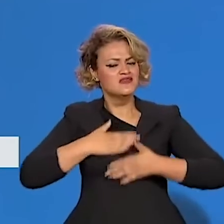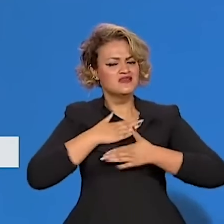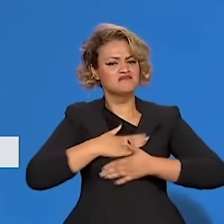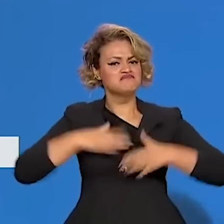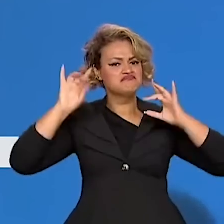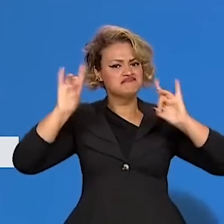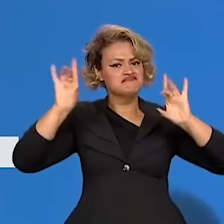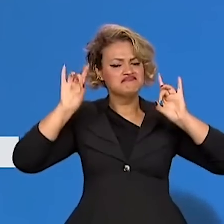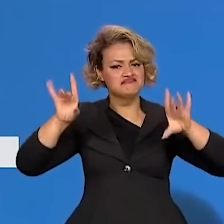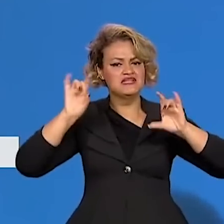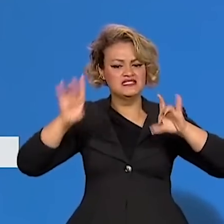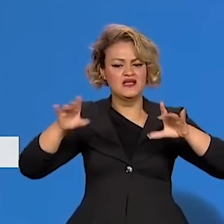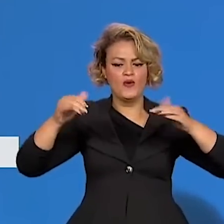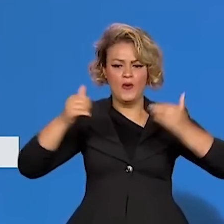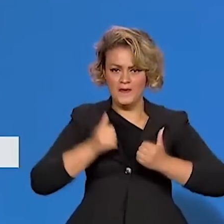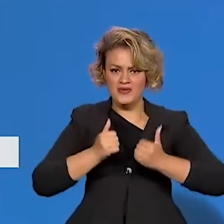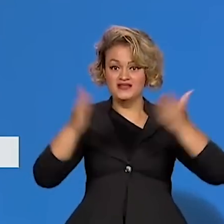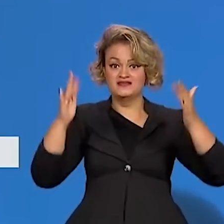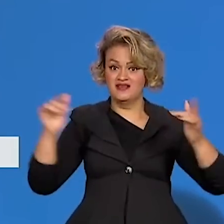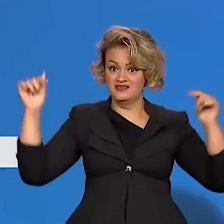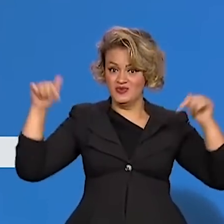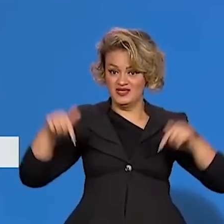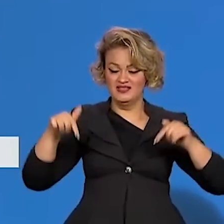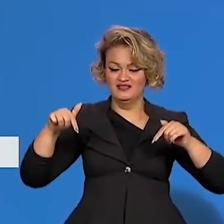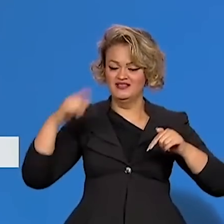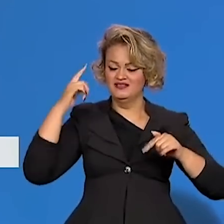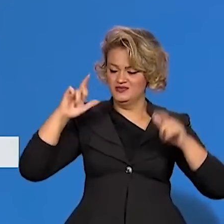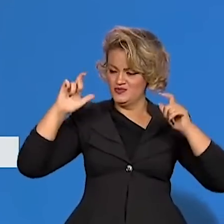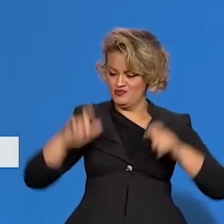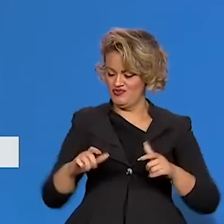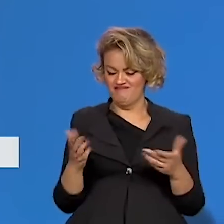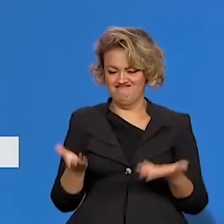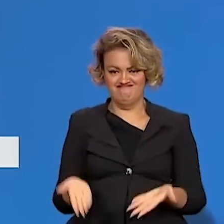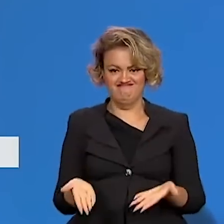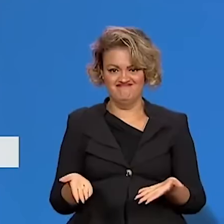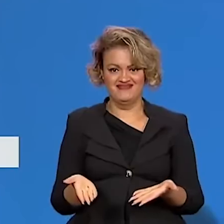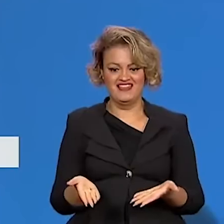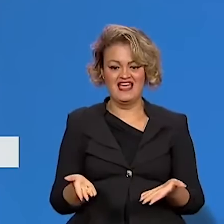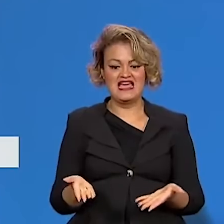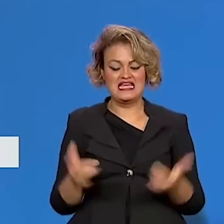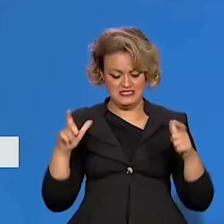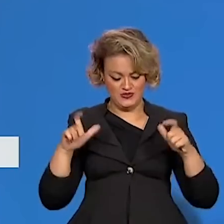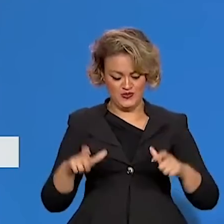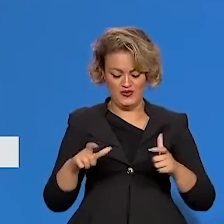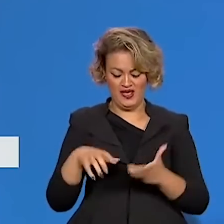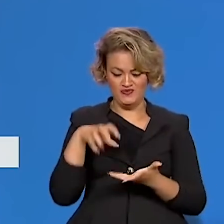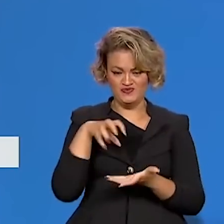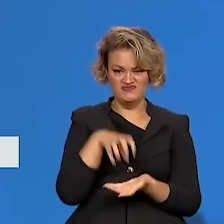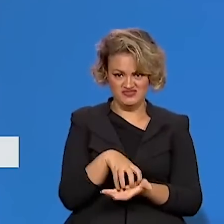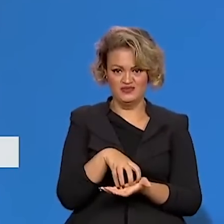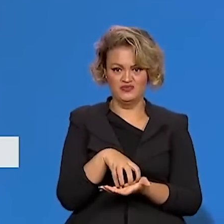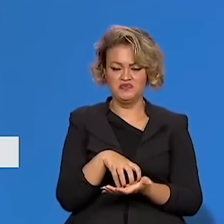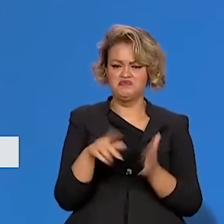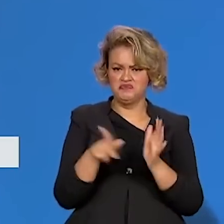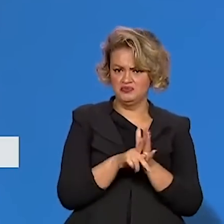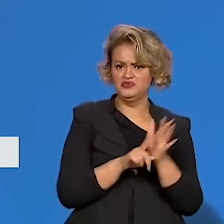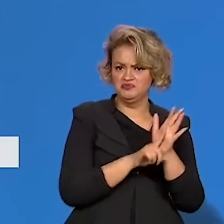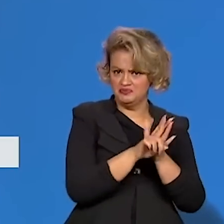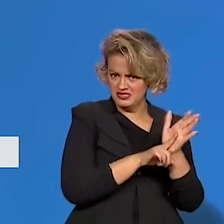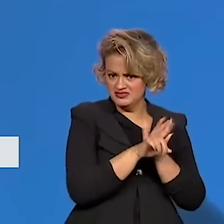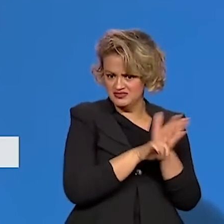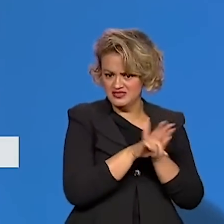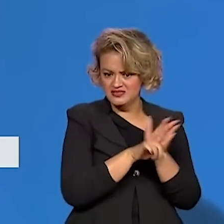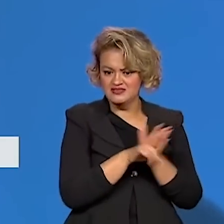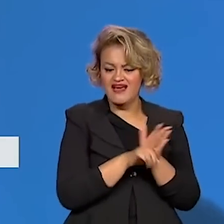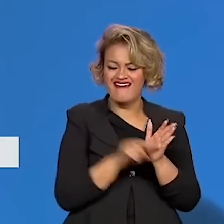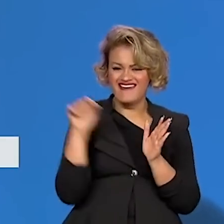enorme abrir o fórum justamente nessa casa além de ser um centro de referência de pesquisa em Portugal